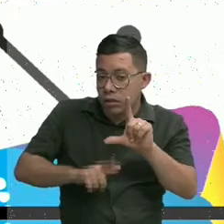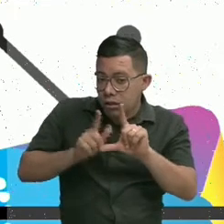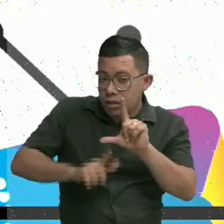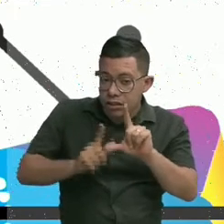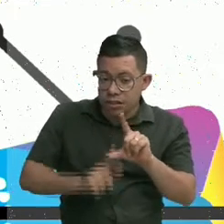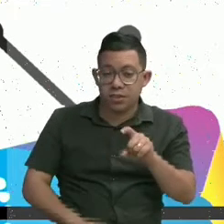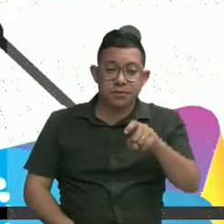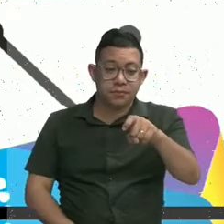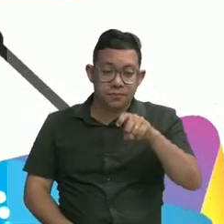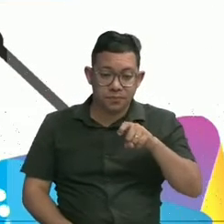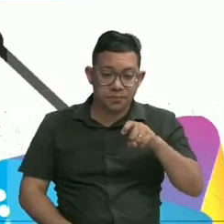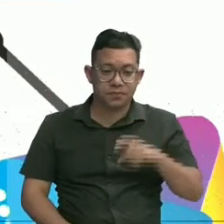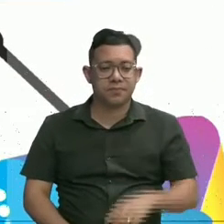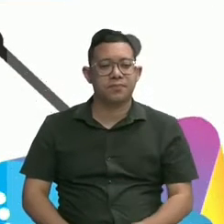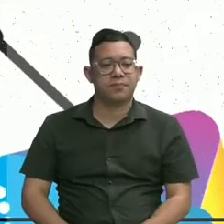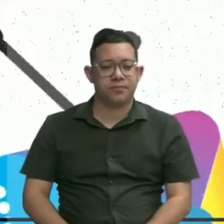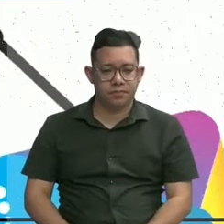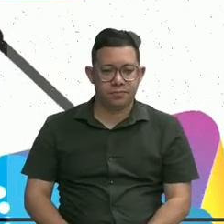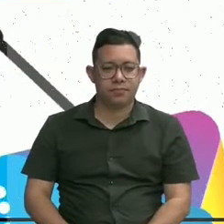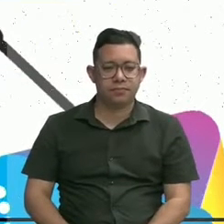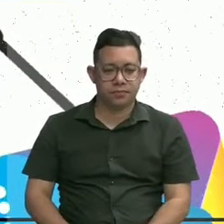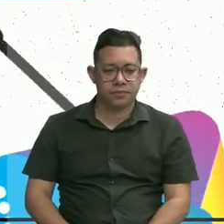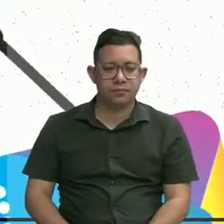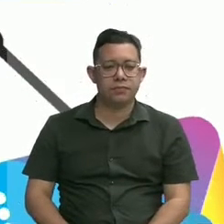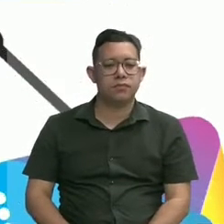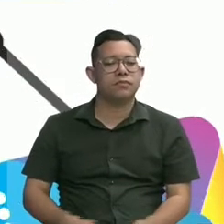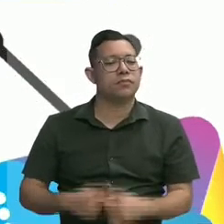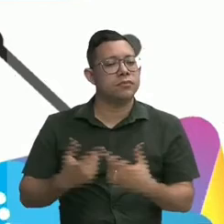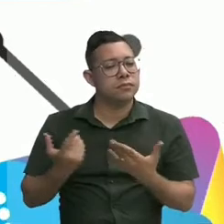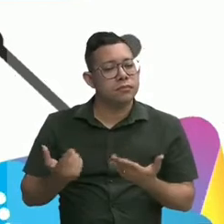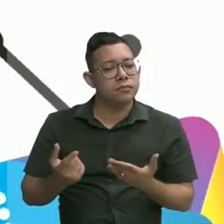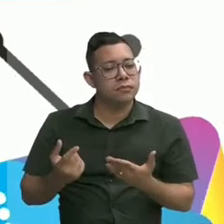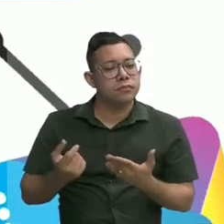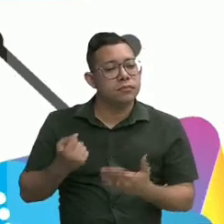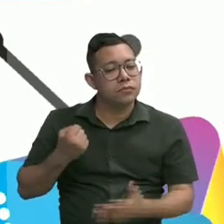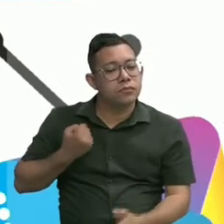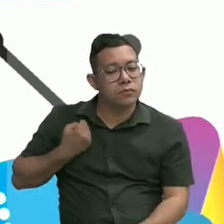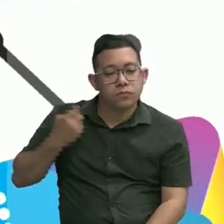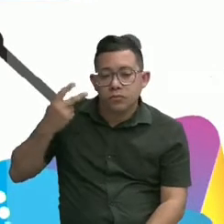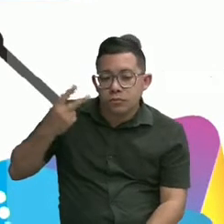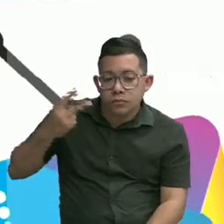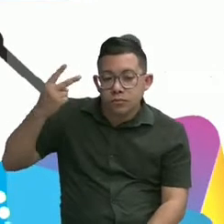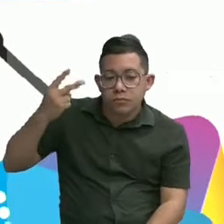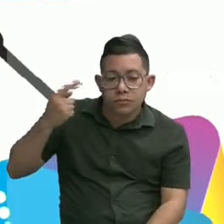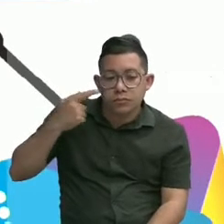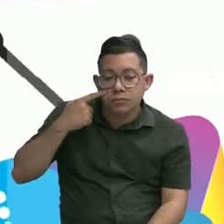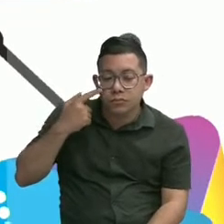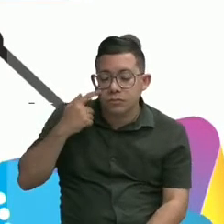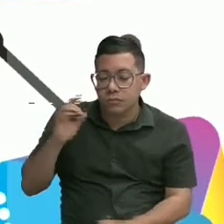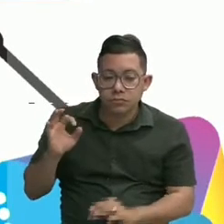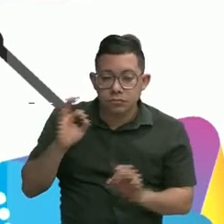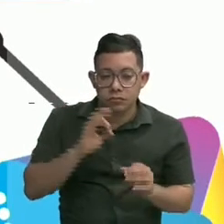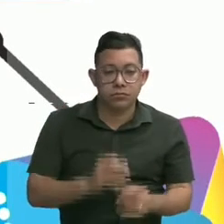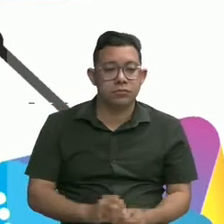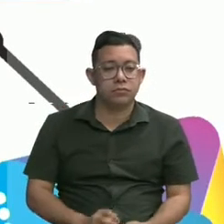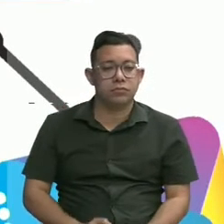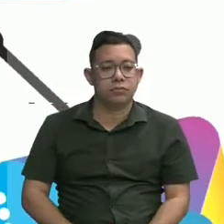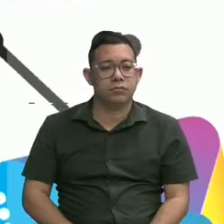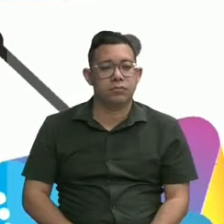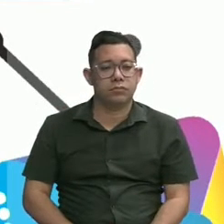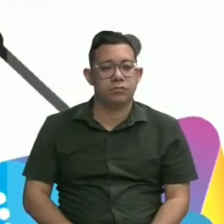a letra no caso aí a letra x tão cujo maior expoente é o dois então se vocês repararem na equação